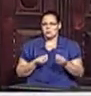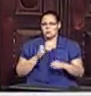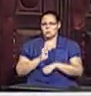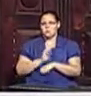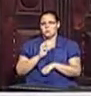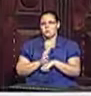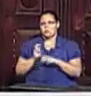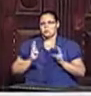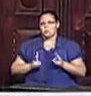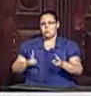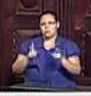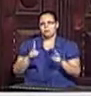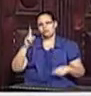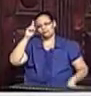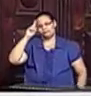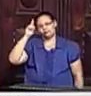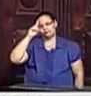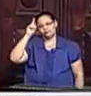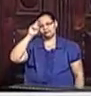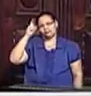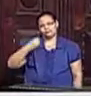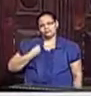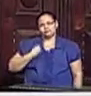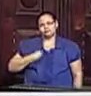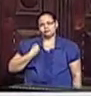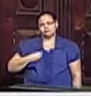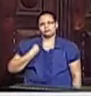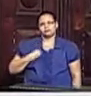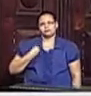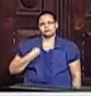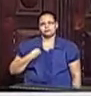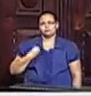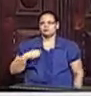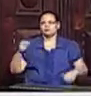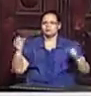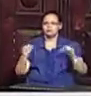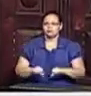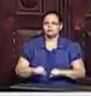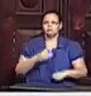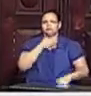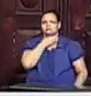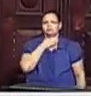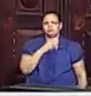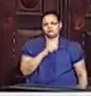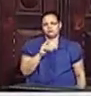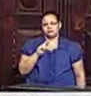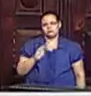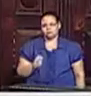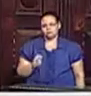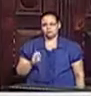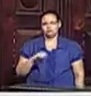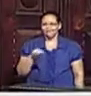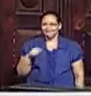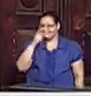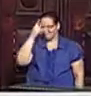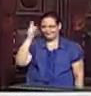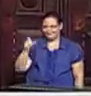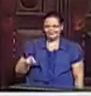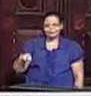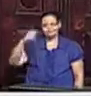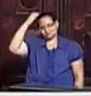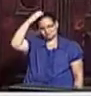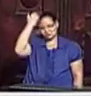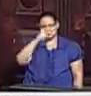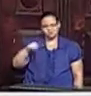Estado adiante. A cada dia vamos viver o agravamento dessa crise, a cada dia inocentes vão sofrer